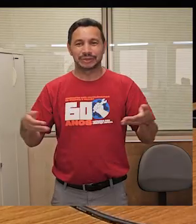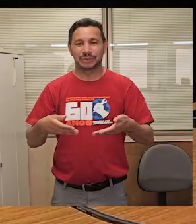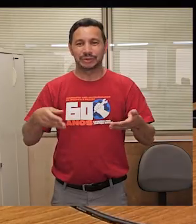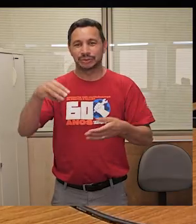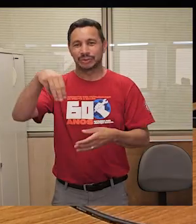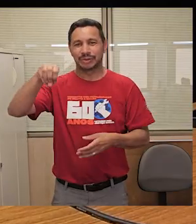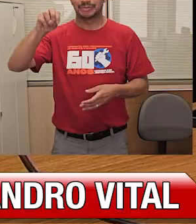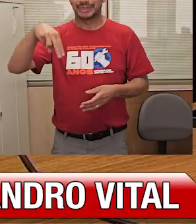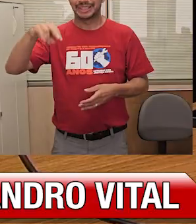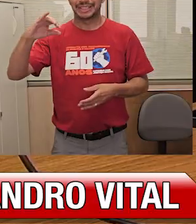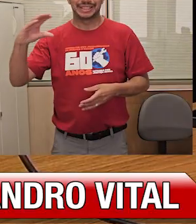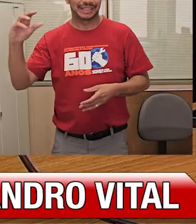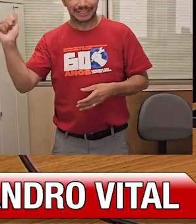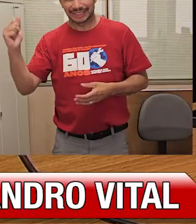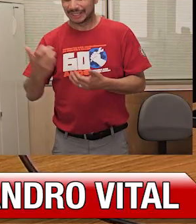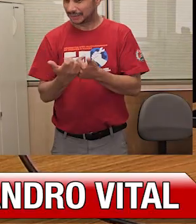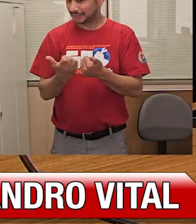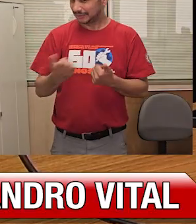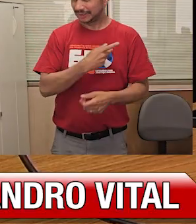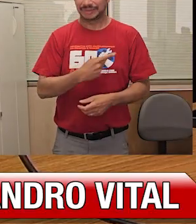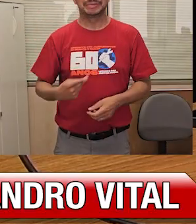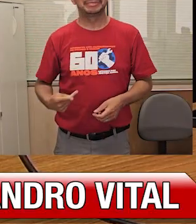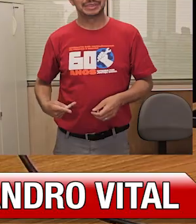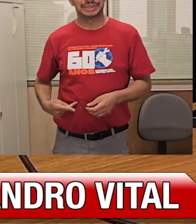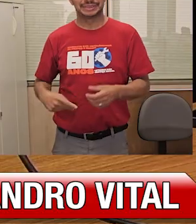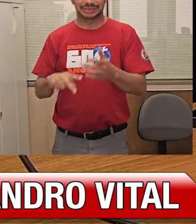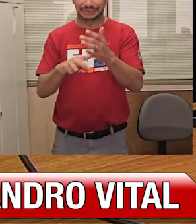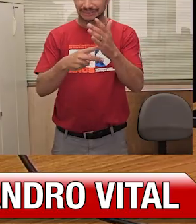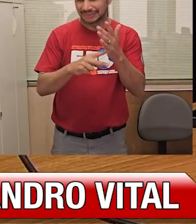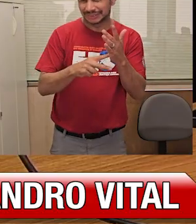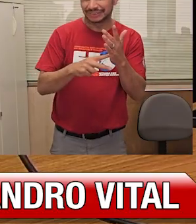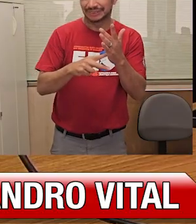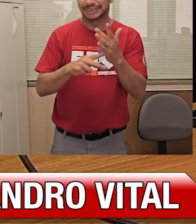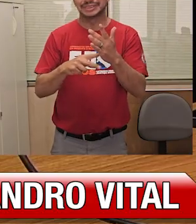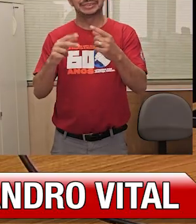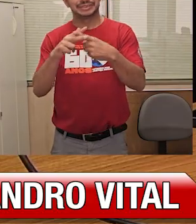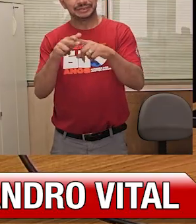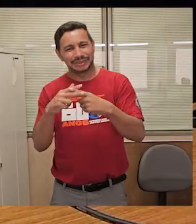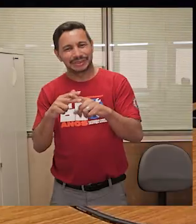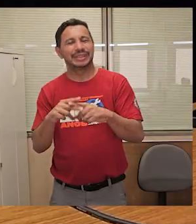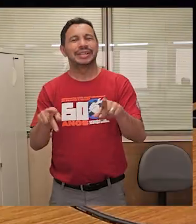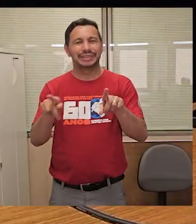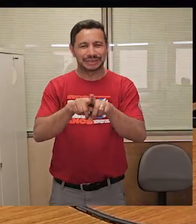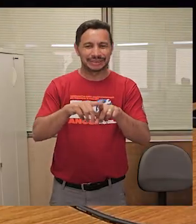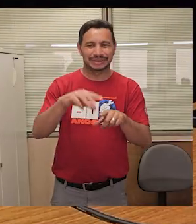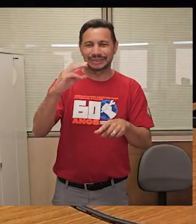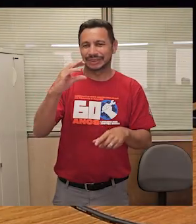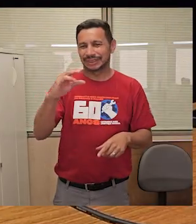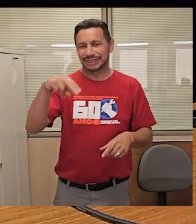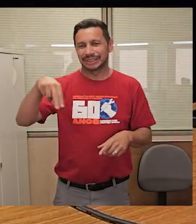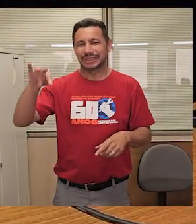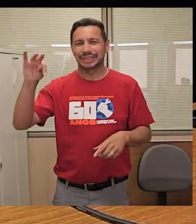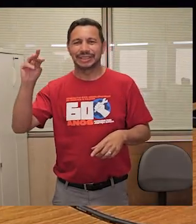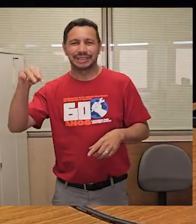Mônica Veloso, vice-presidente do Sindicato dos Metalúrgicos, é vice-presidente da CNTM, que é a